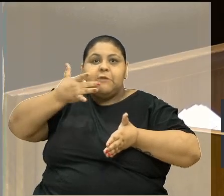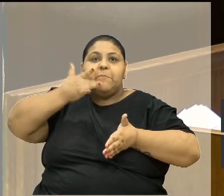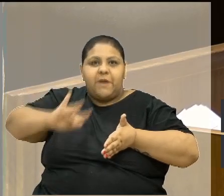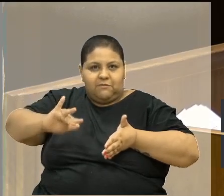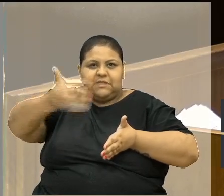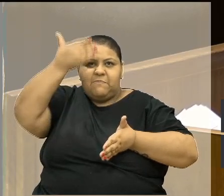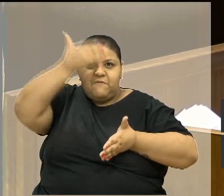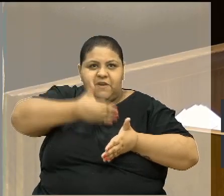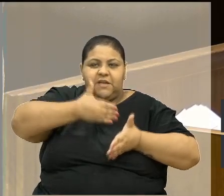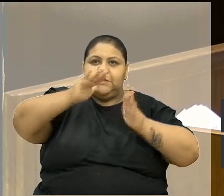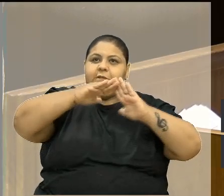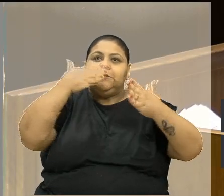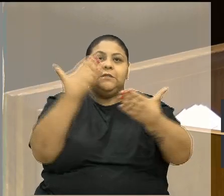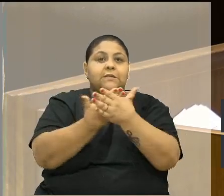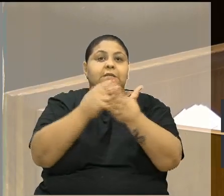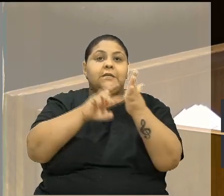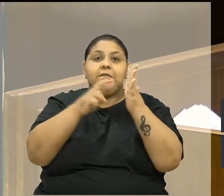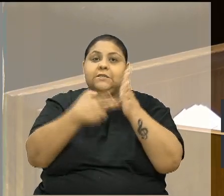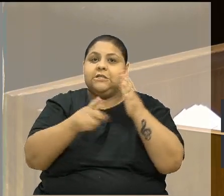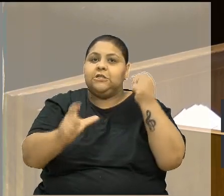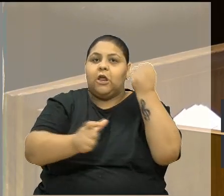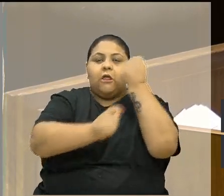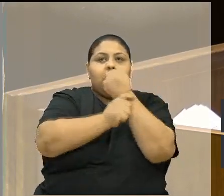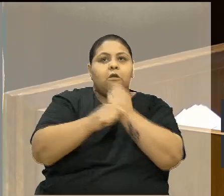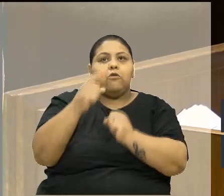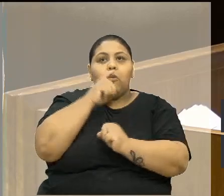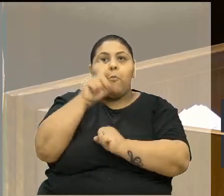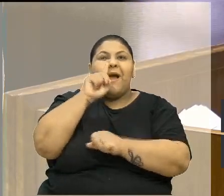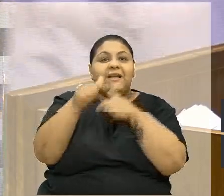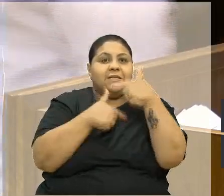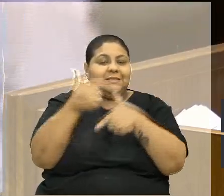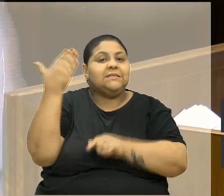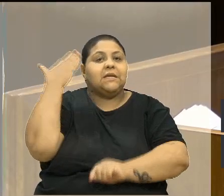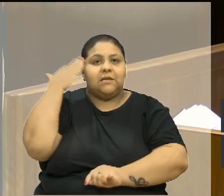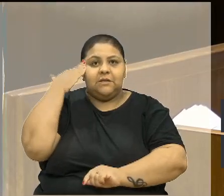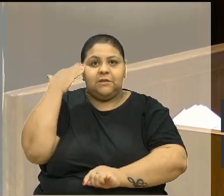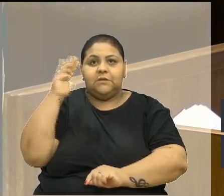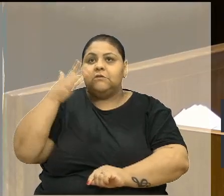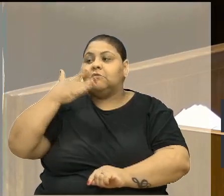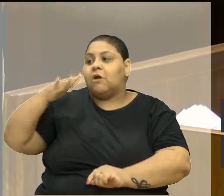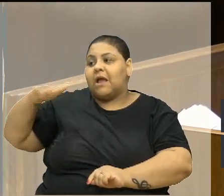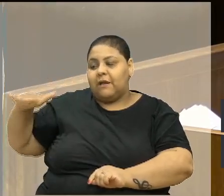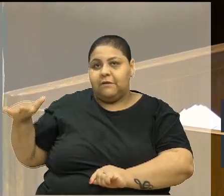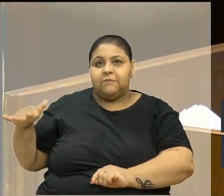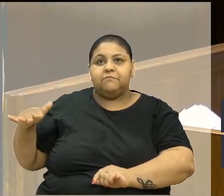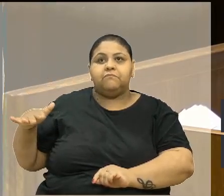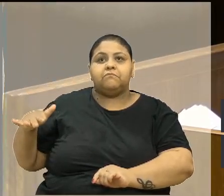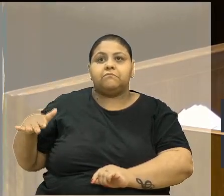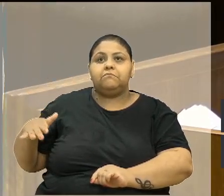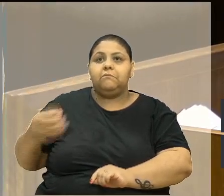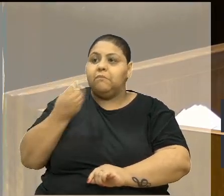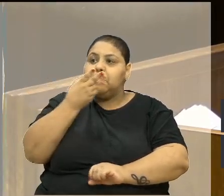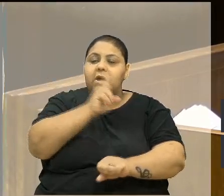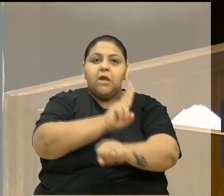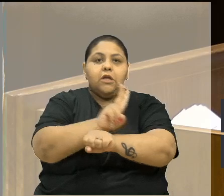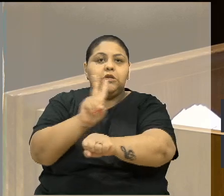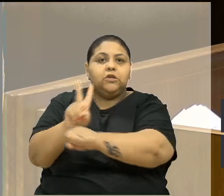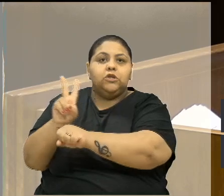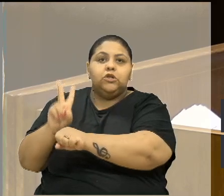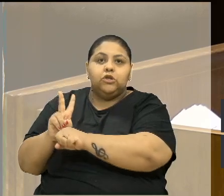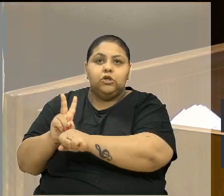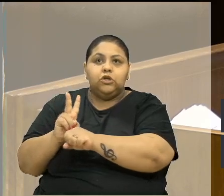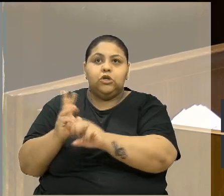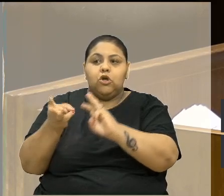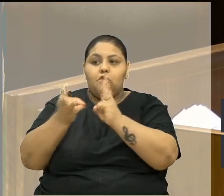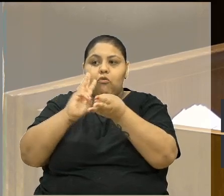buscar as crianças, que é segurança dos pais que estão trabalhando, que sabe que a criança vai estar sendo bem cuidada na hora que o micro